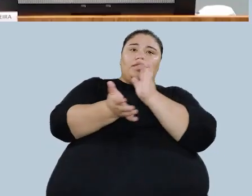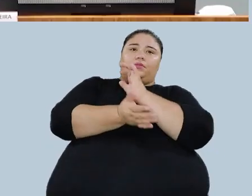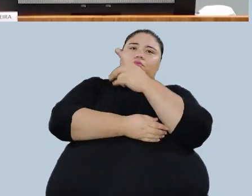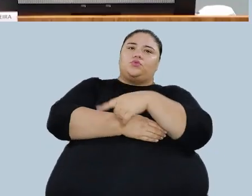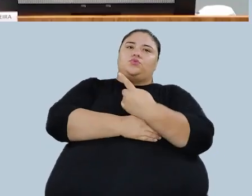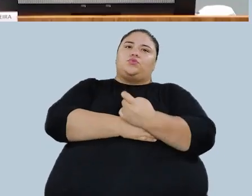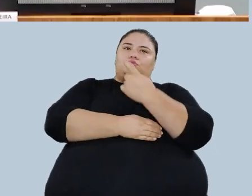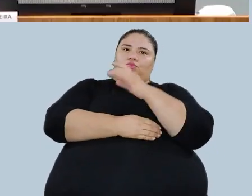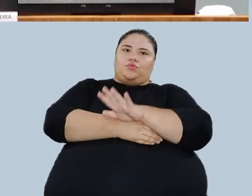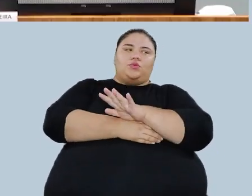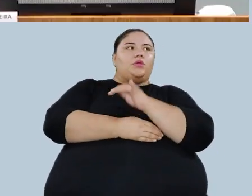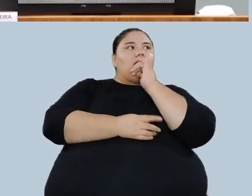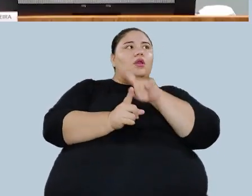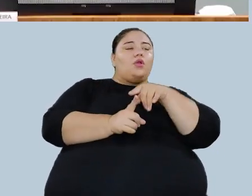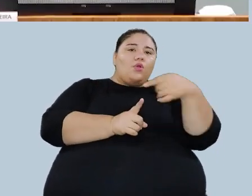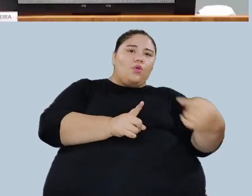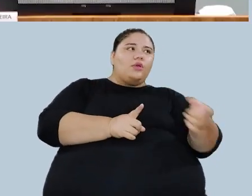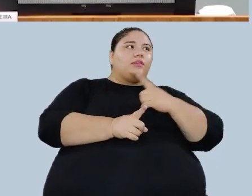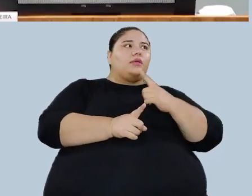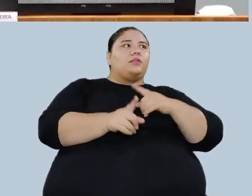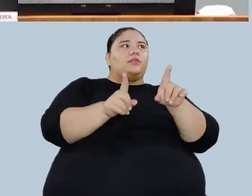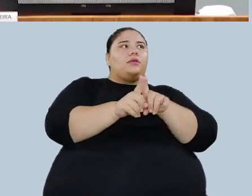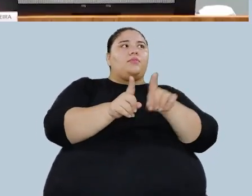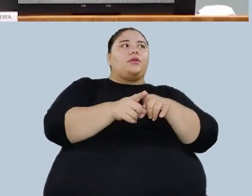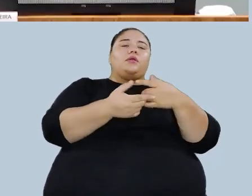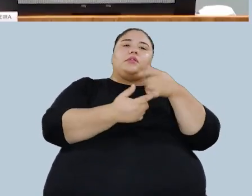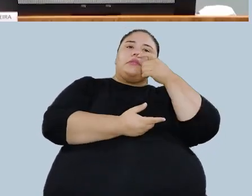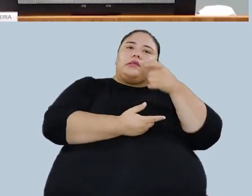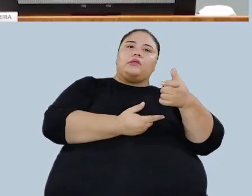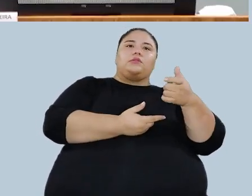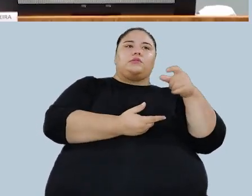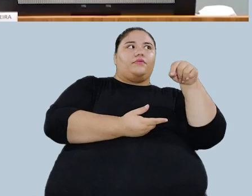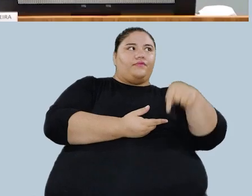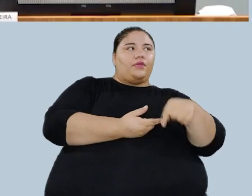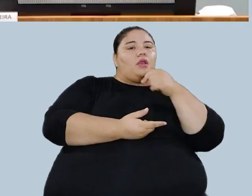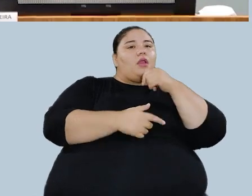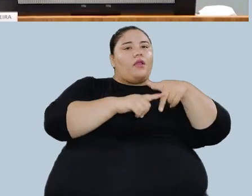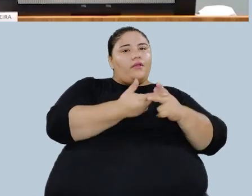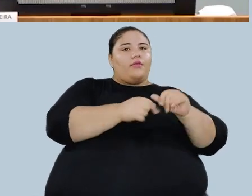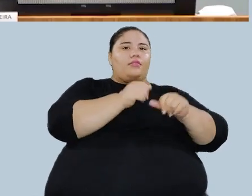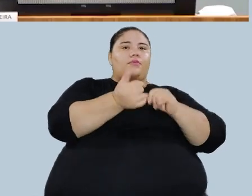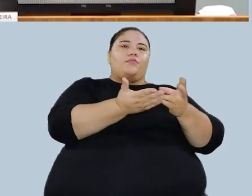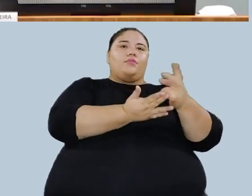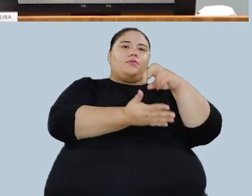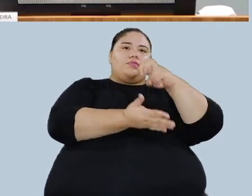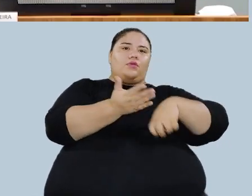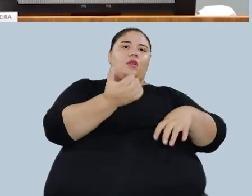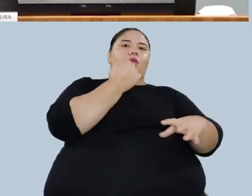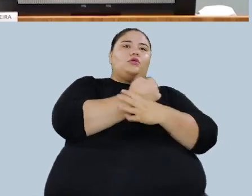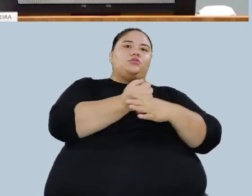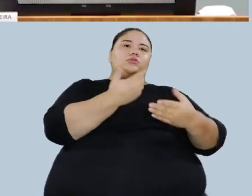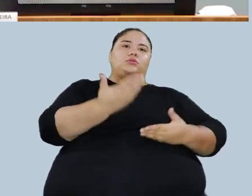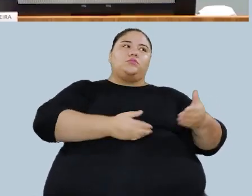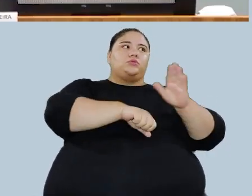bem peculiar. Depois nós temos um caso muito interessante de vir tratado aqui nessa reforma tributária, que é o Fundo de Garantia por